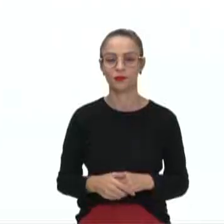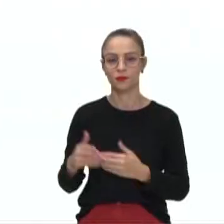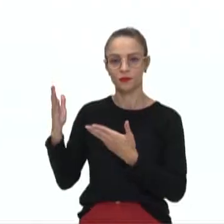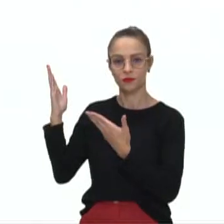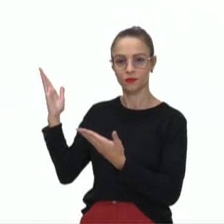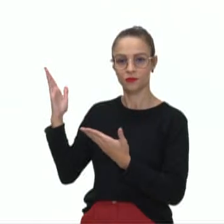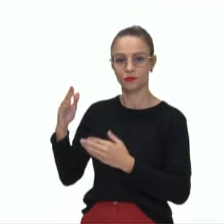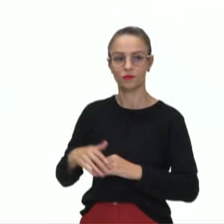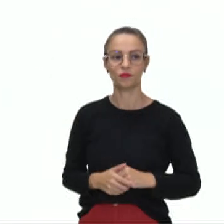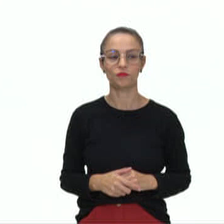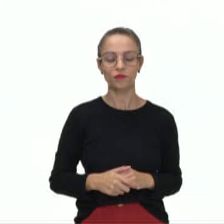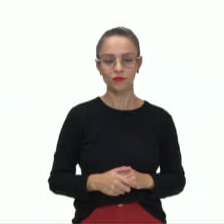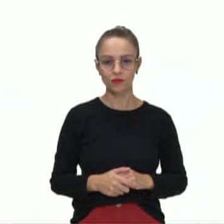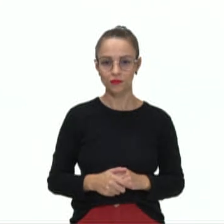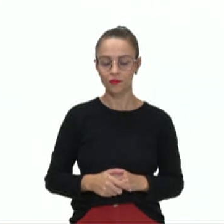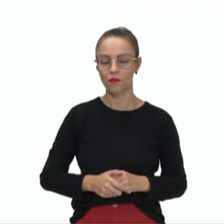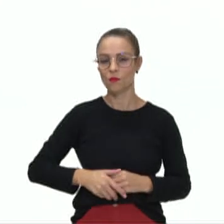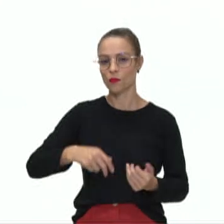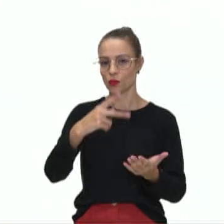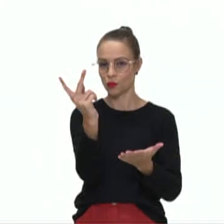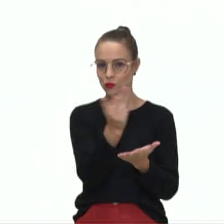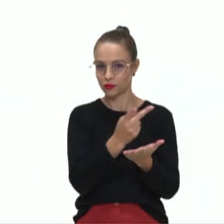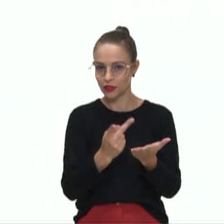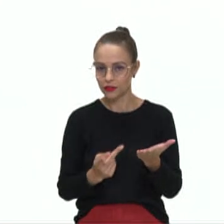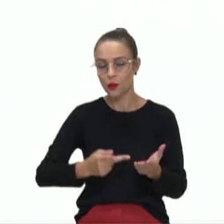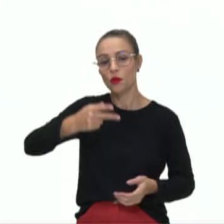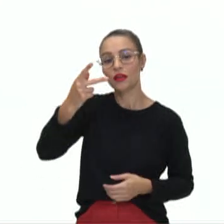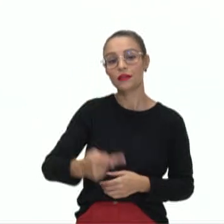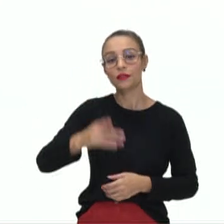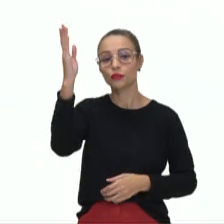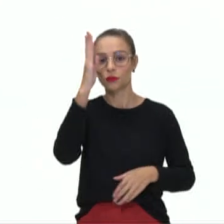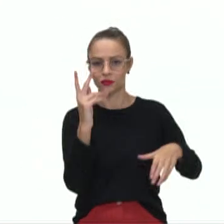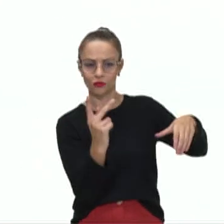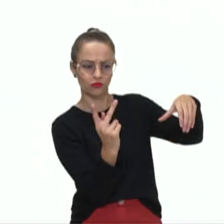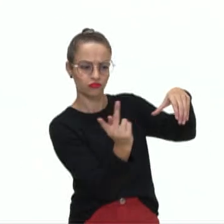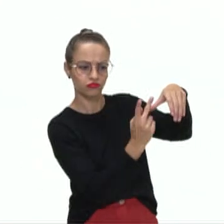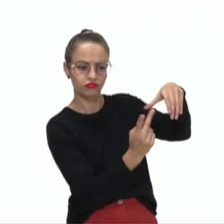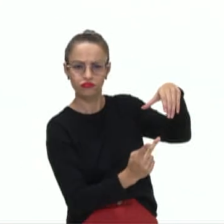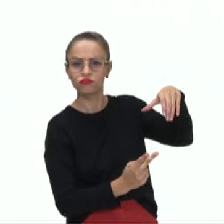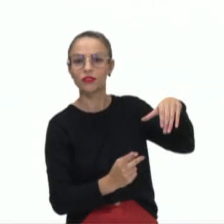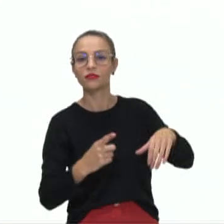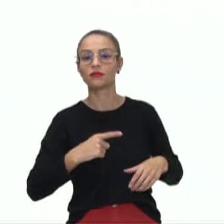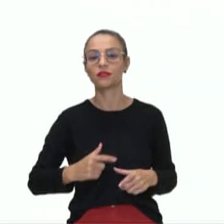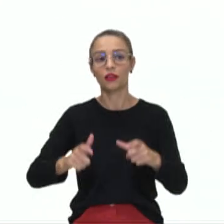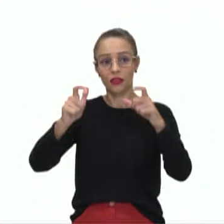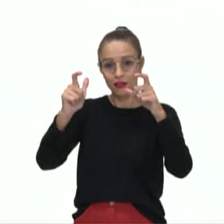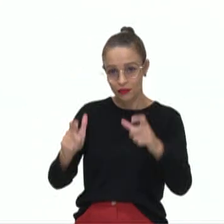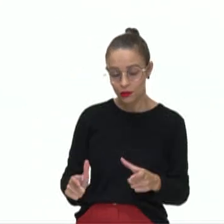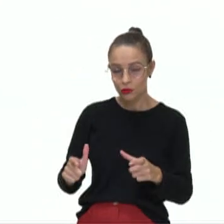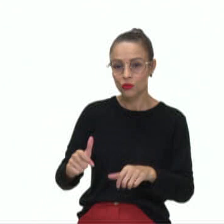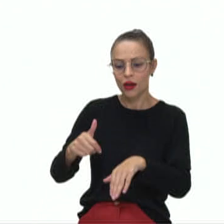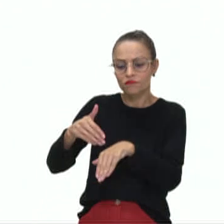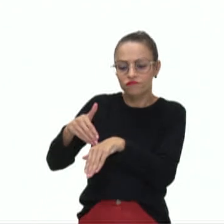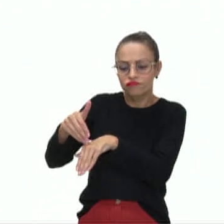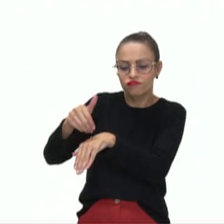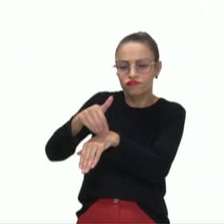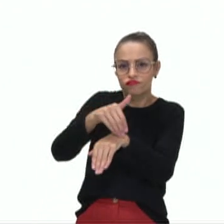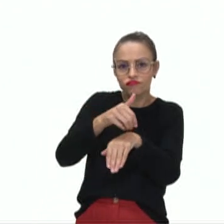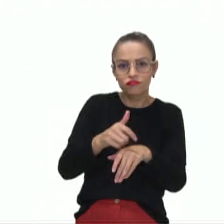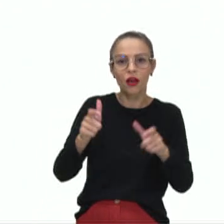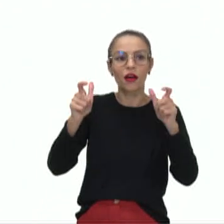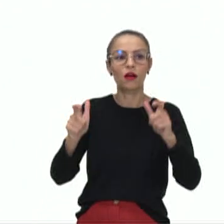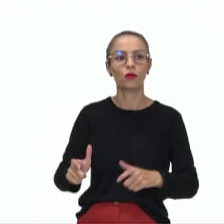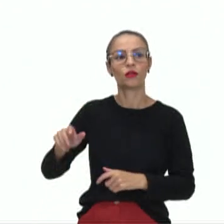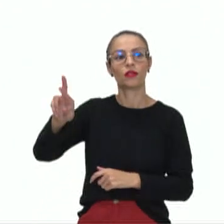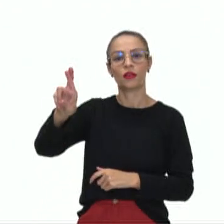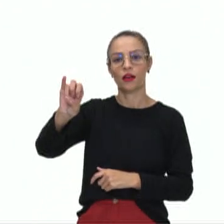Aqui, entre os desenhos e as pinturas rupestres encontrados no Brasil, destaque-se o sítio arqueológico localizado em Raimundo